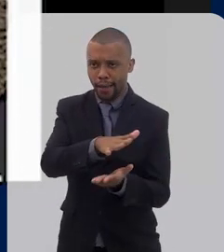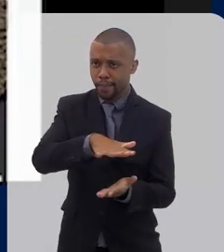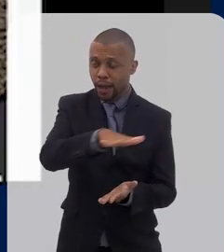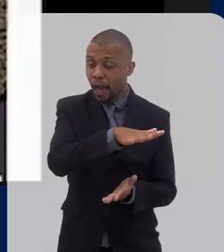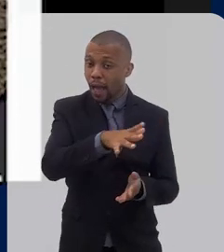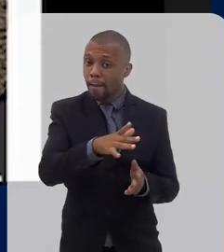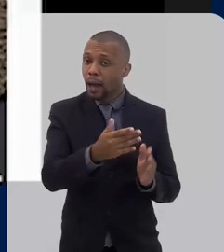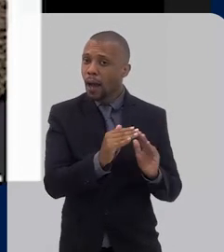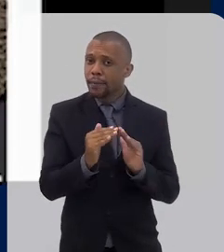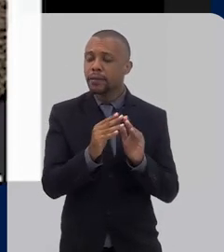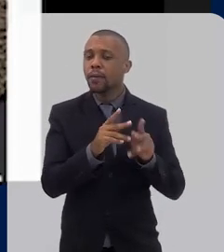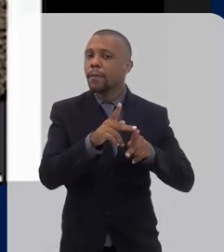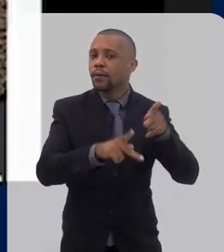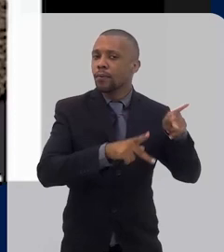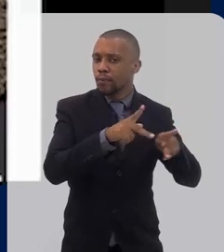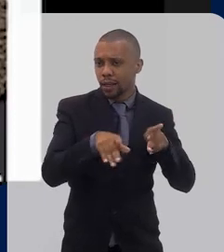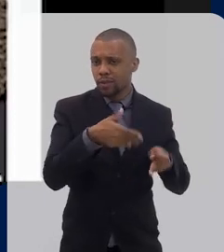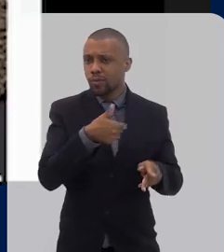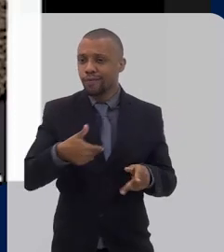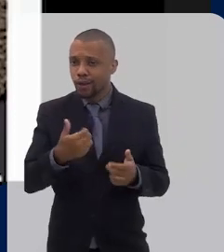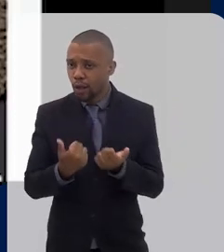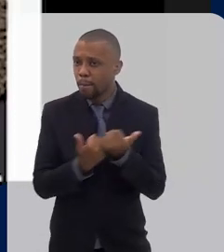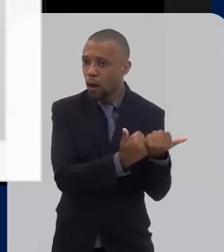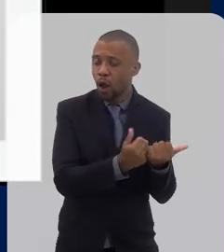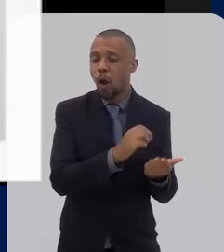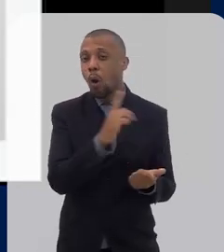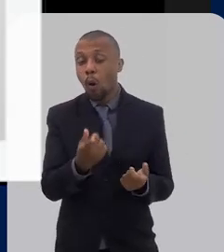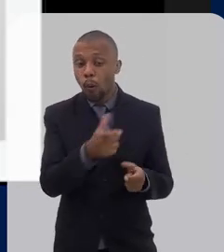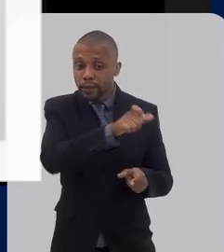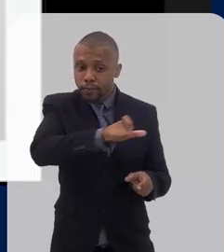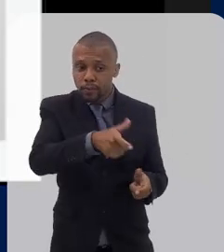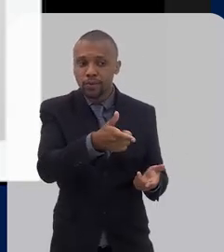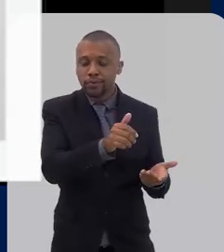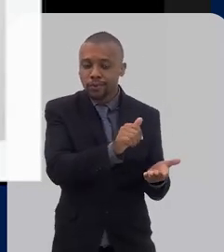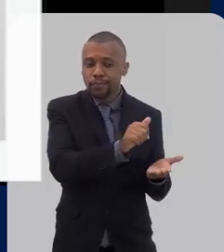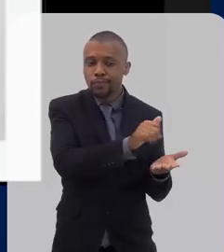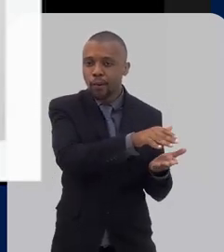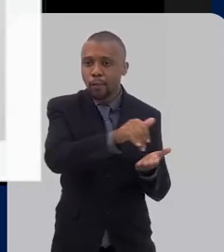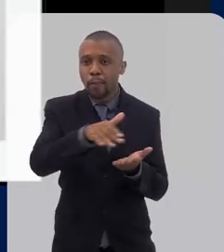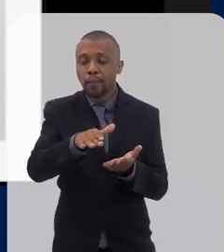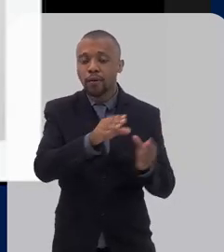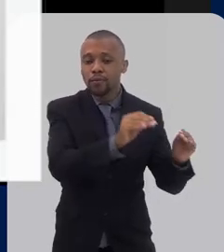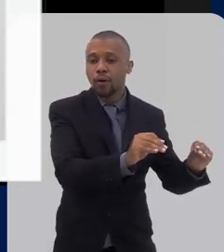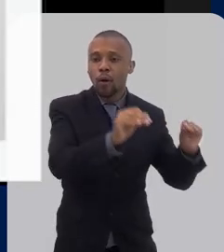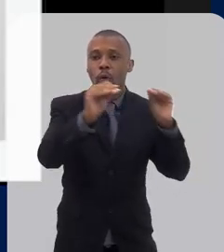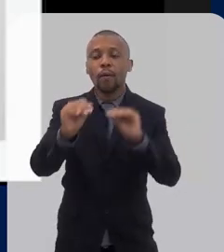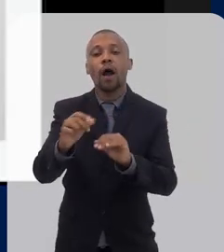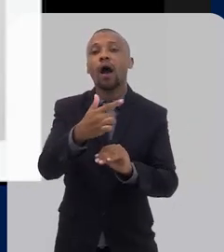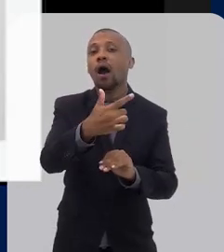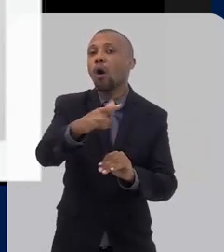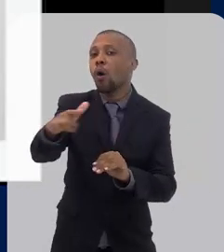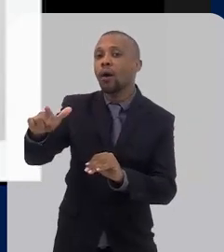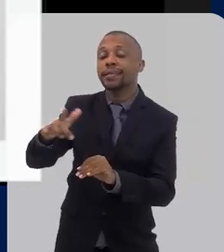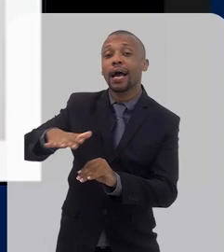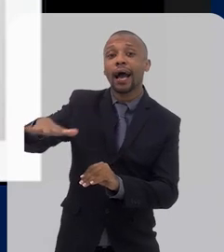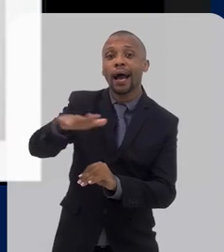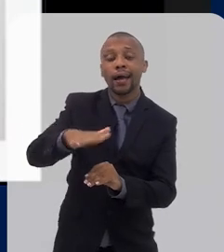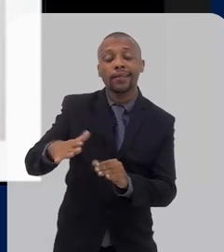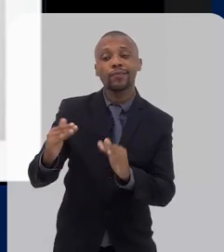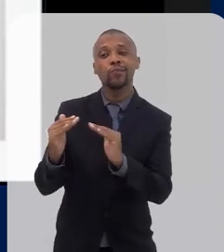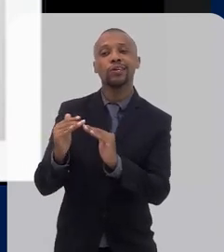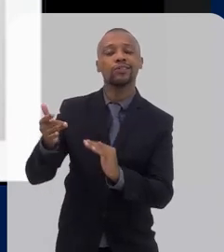habitações mais populares, ou são removidas e essas pessoas elas vão ocupar outras áreas também de